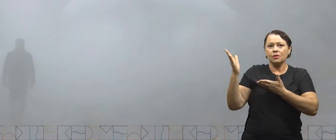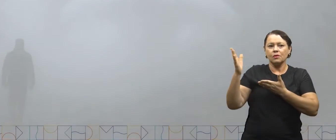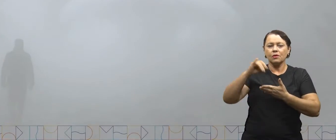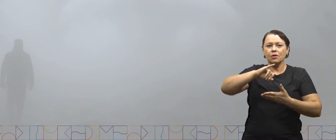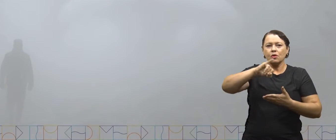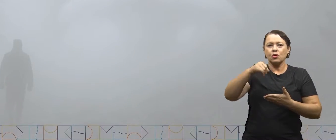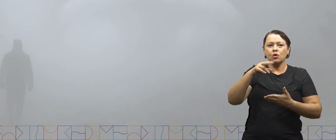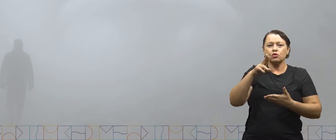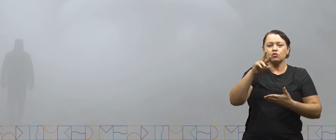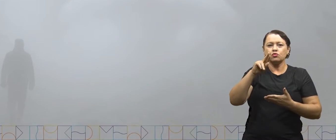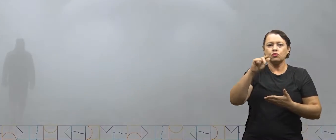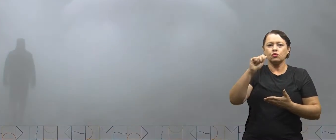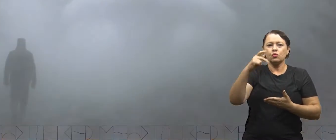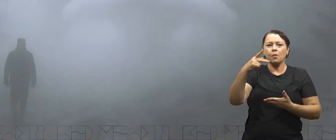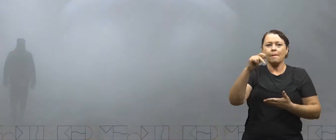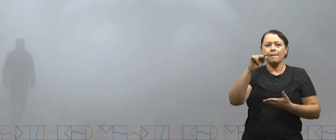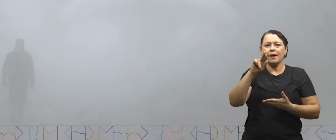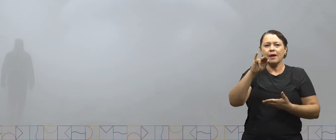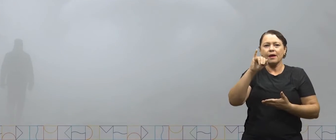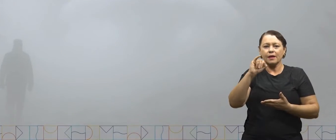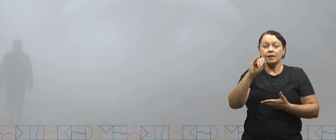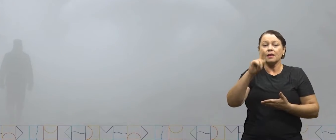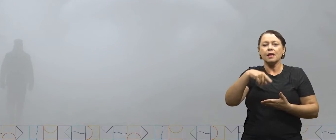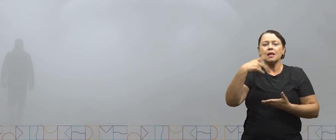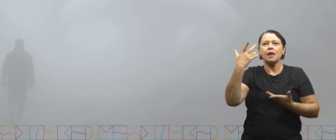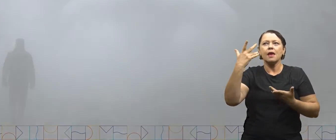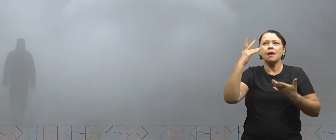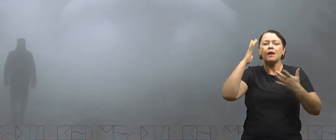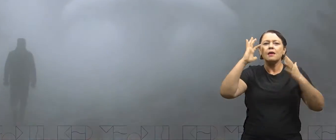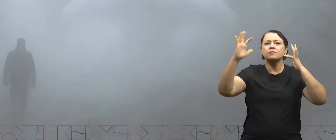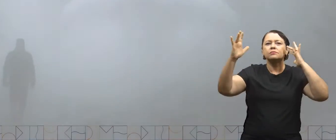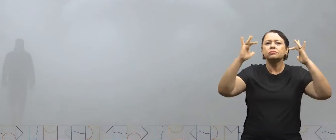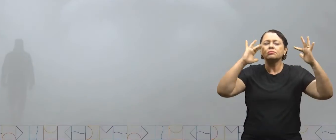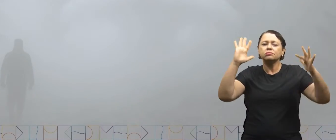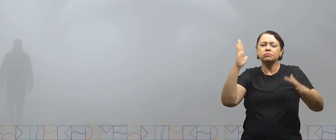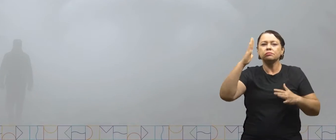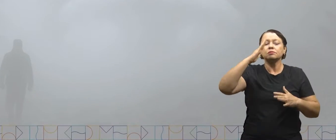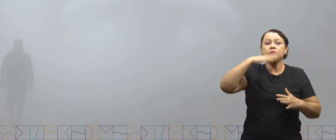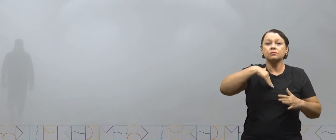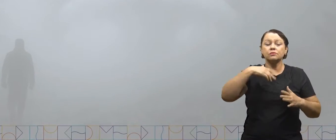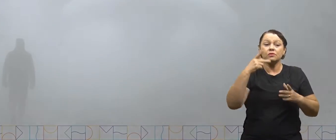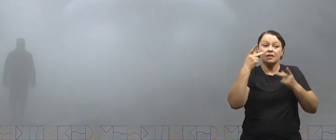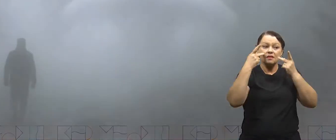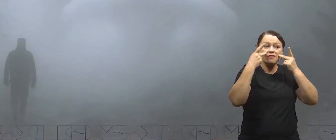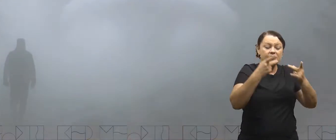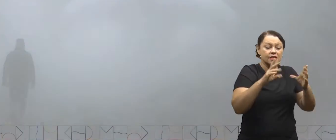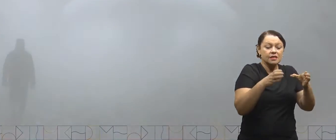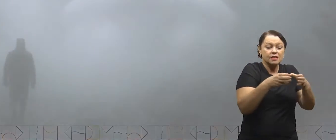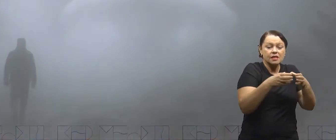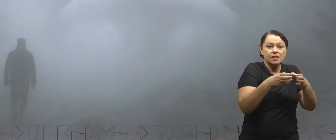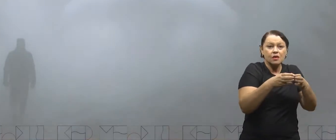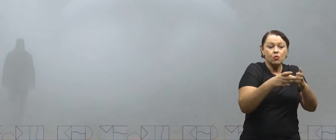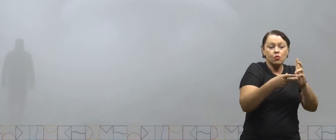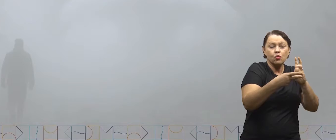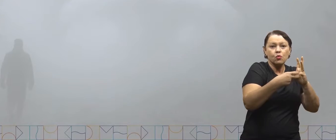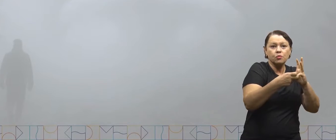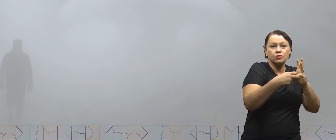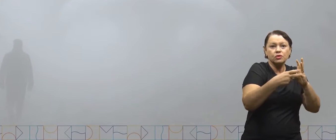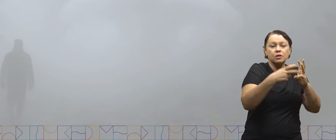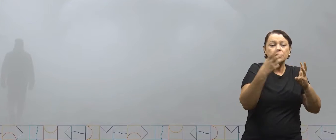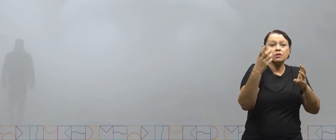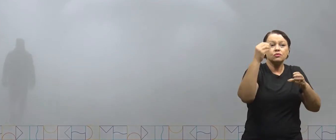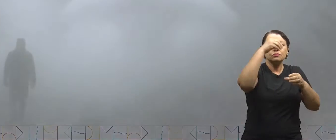sonhos, pois visitaria os índios em sonhos, assustando com pesadelos e maus pressentimentos. Às vezes,